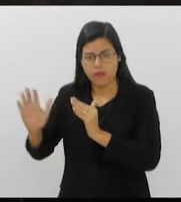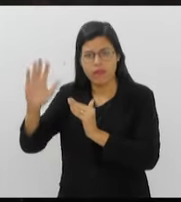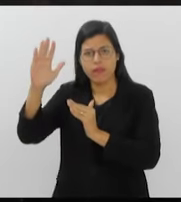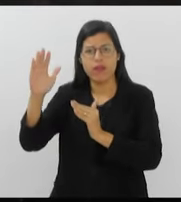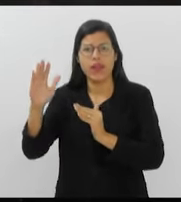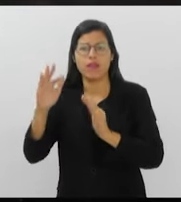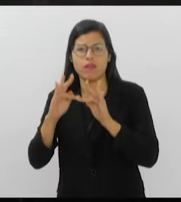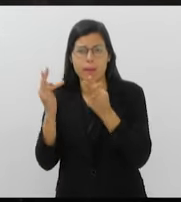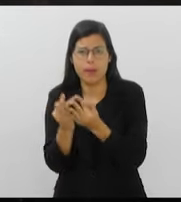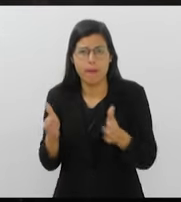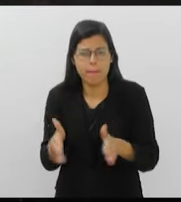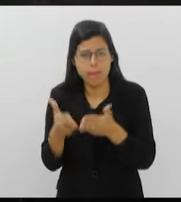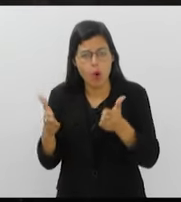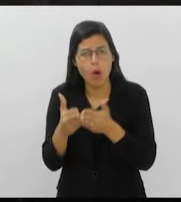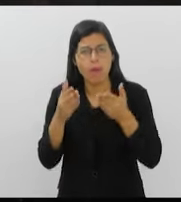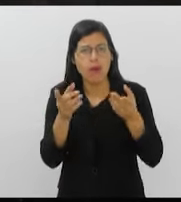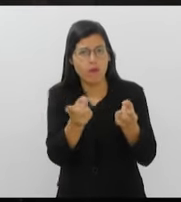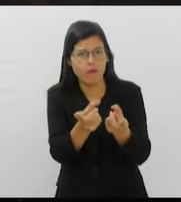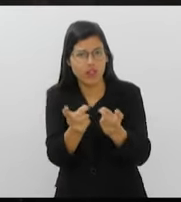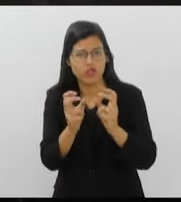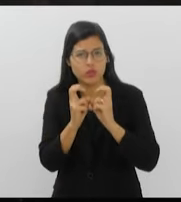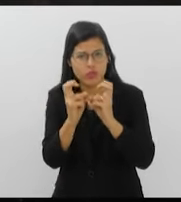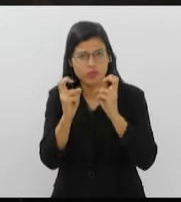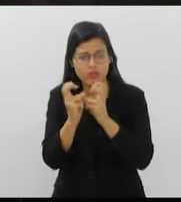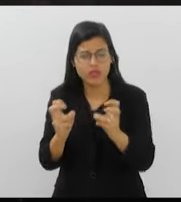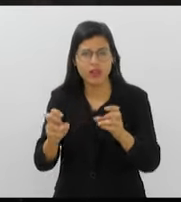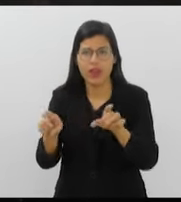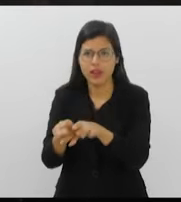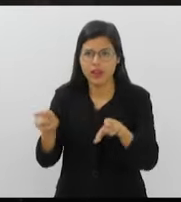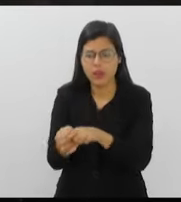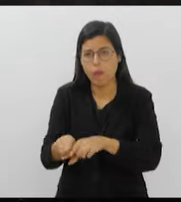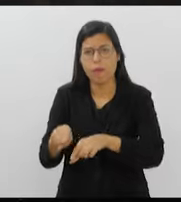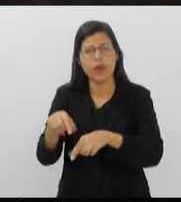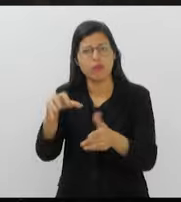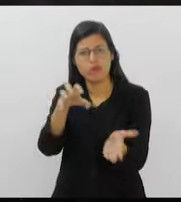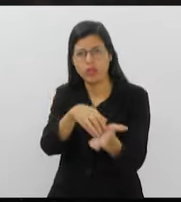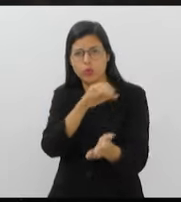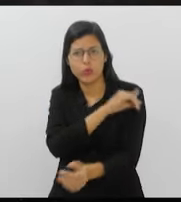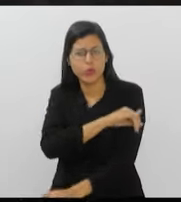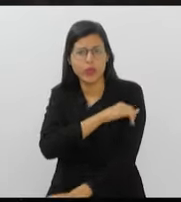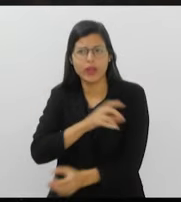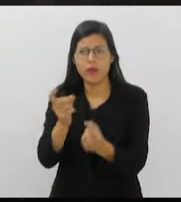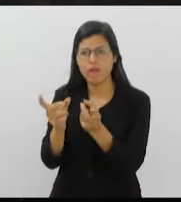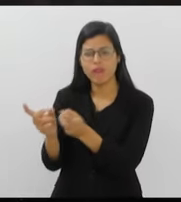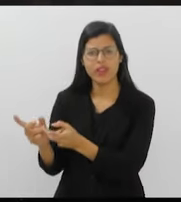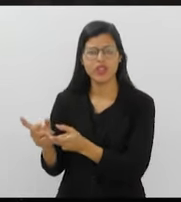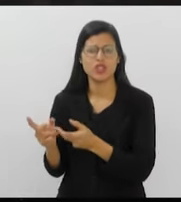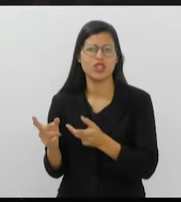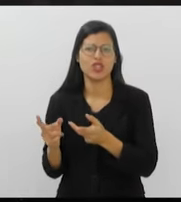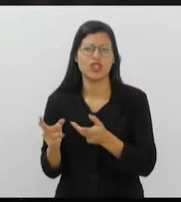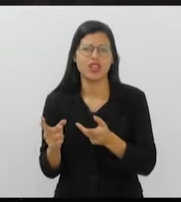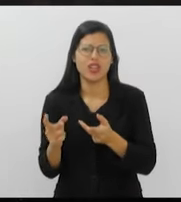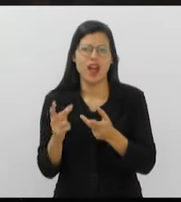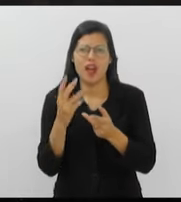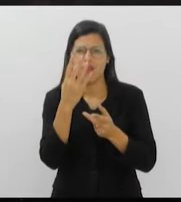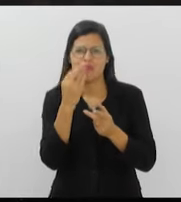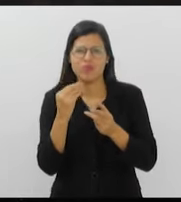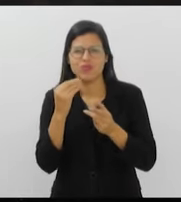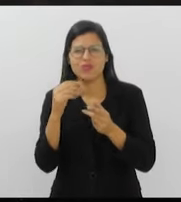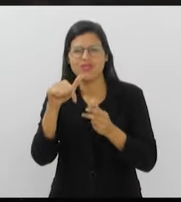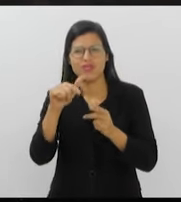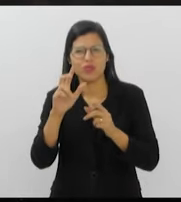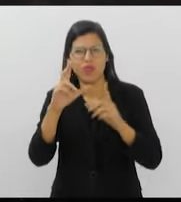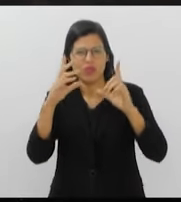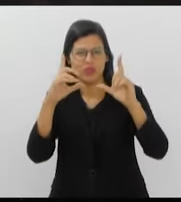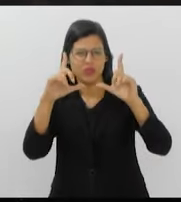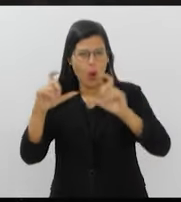camelô no trem, fui camelô atrás de mais 7 de setembro, Uruguaiana, Largo da Carioca. Eu vendi a porta-retrato, pô. Eu estudei no Brizolão, no CIEP,